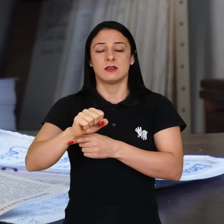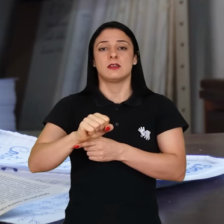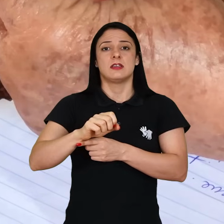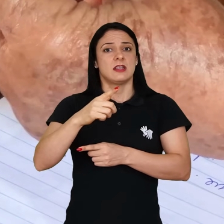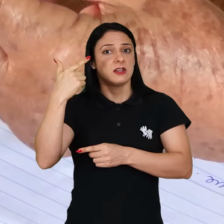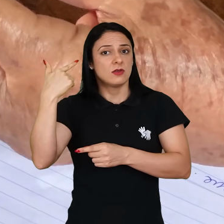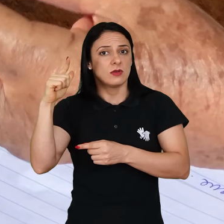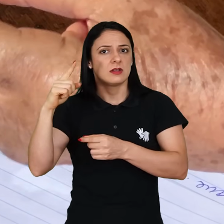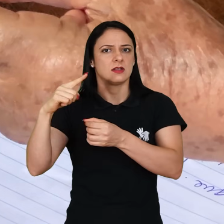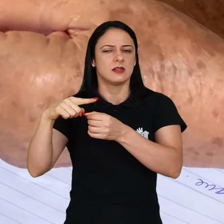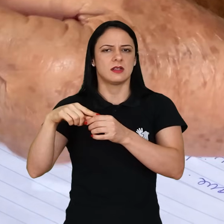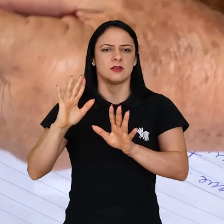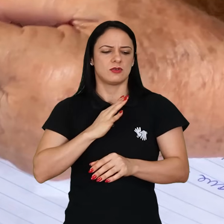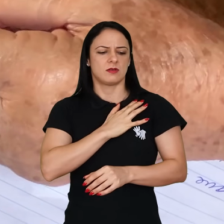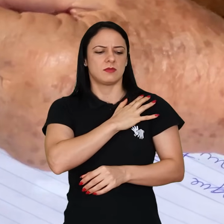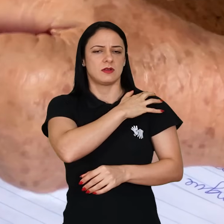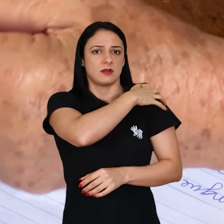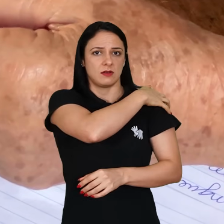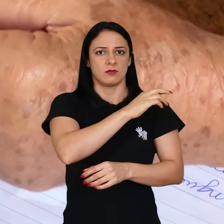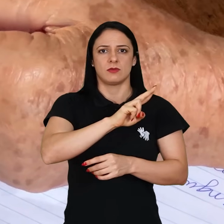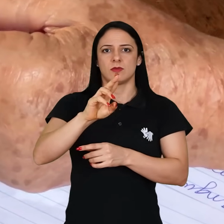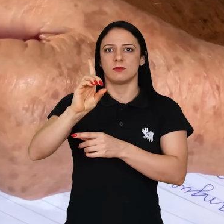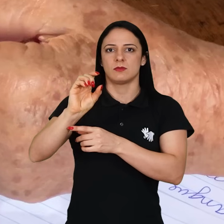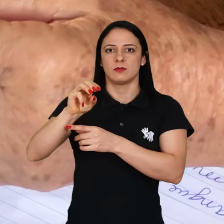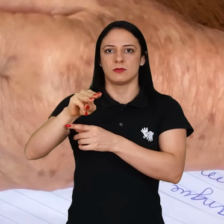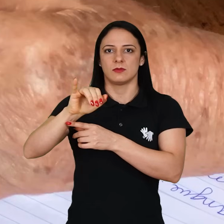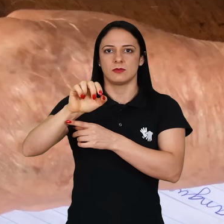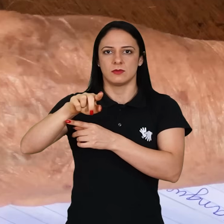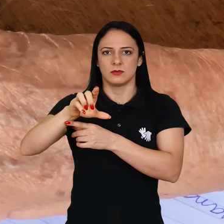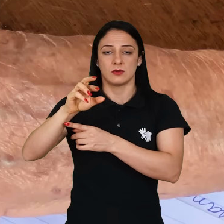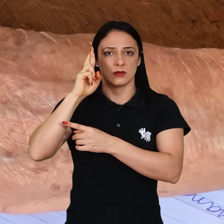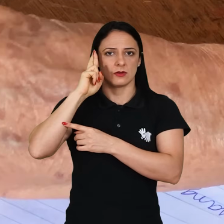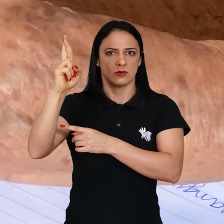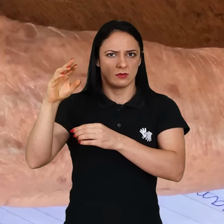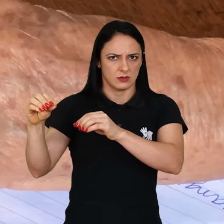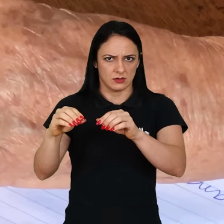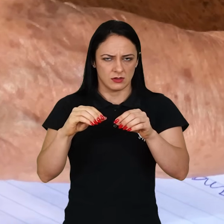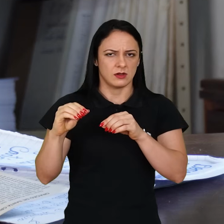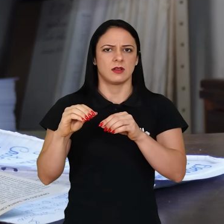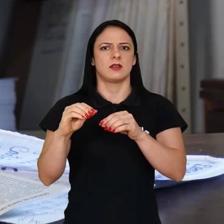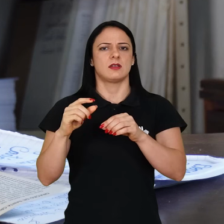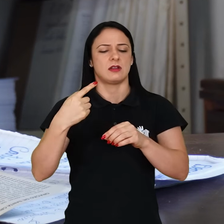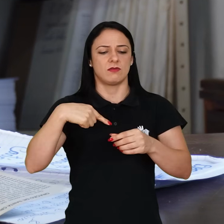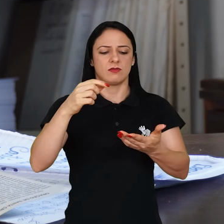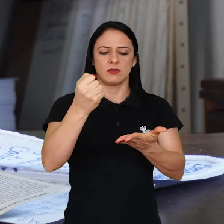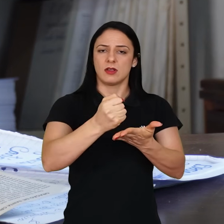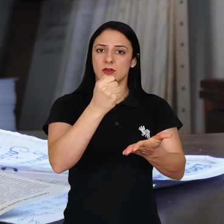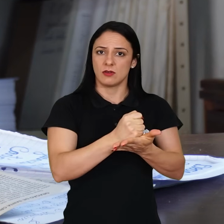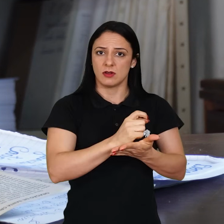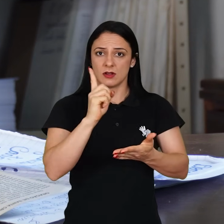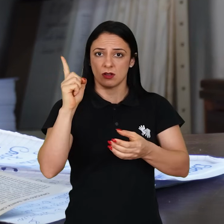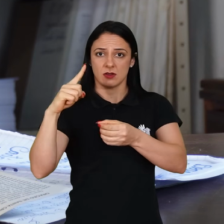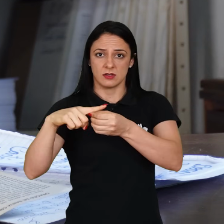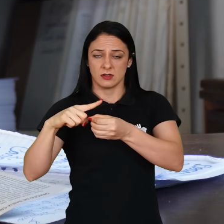Espanha. Então, o capitão Domingos de Oliveira Alves, que era proprietário desse terreno, ele foi no cartório de São João